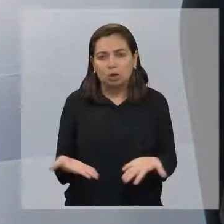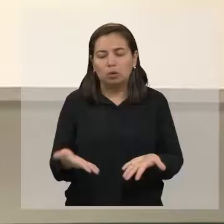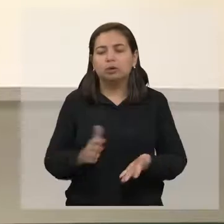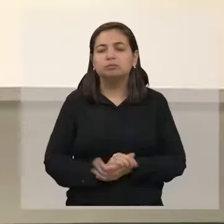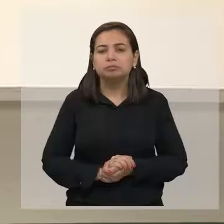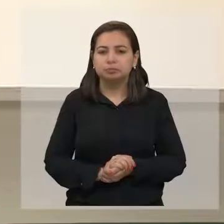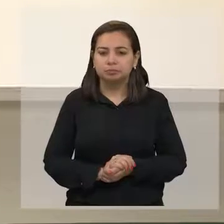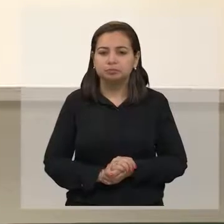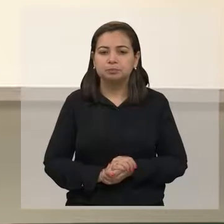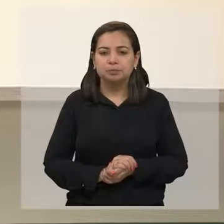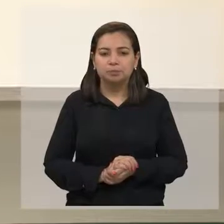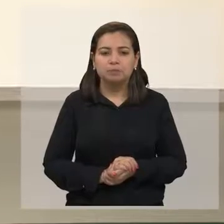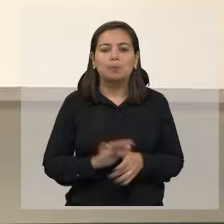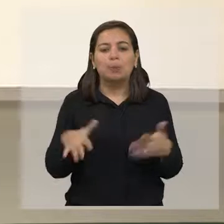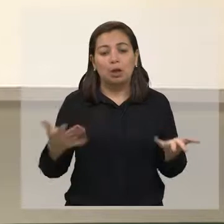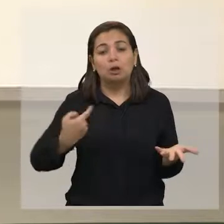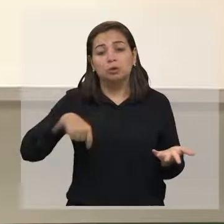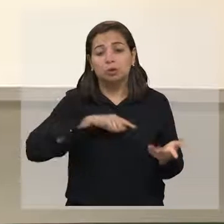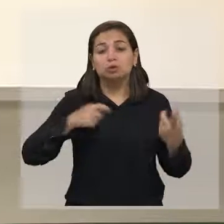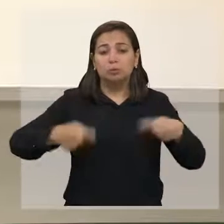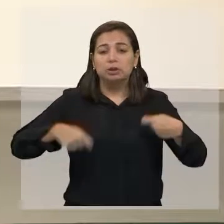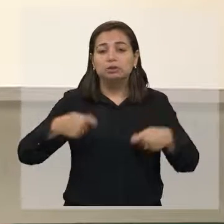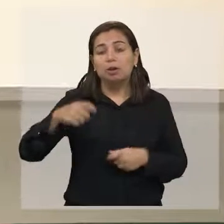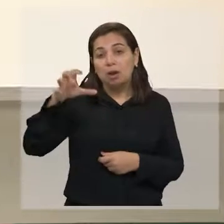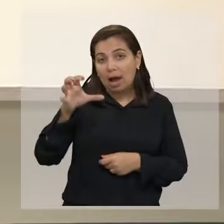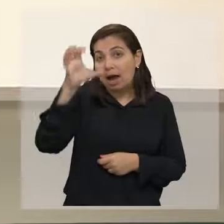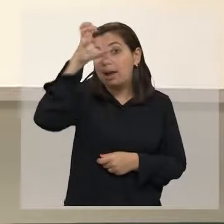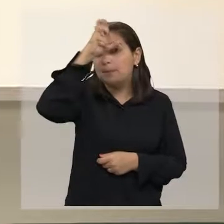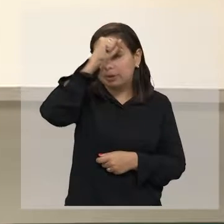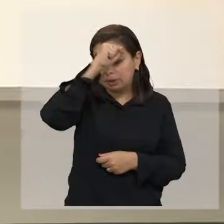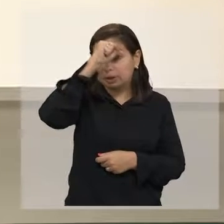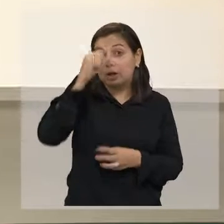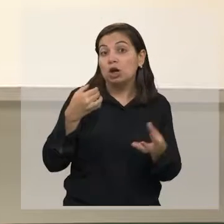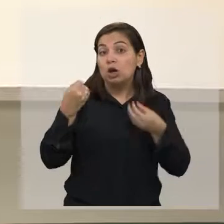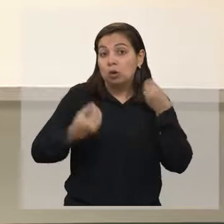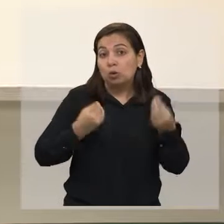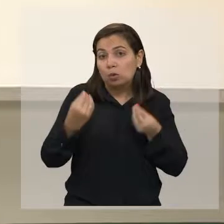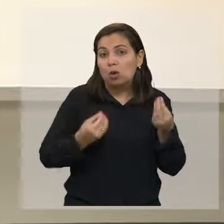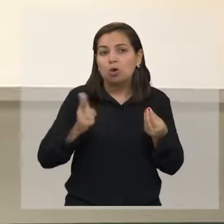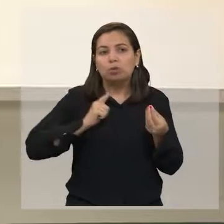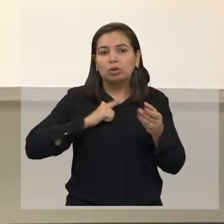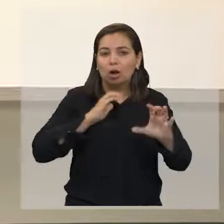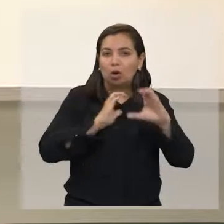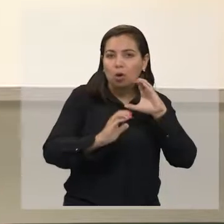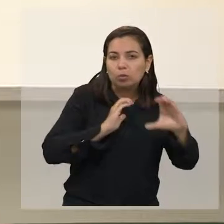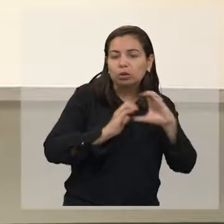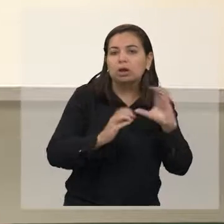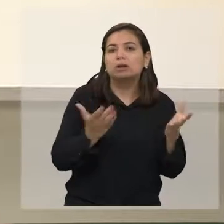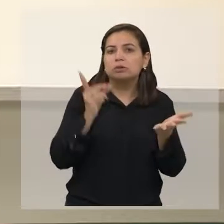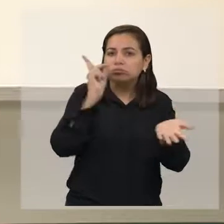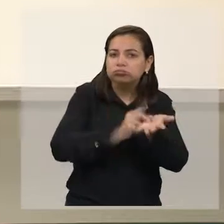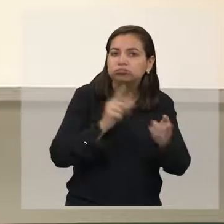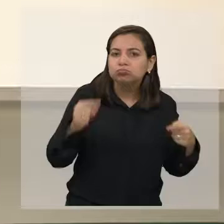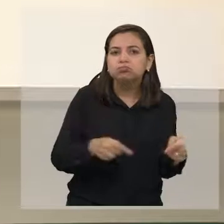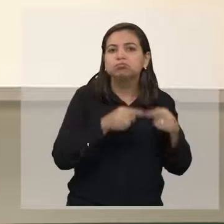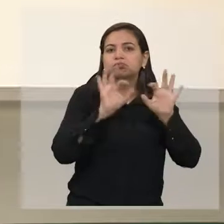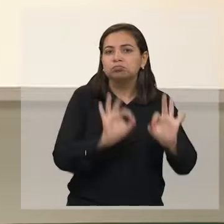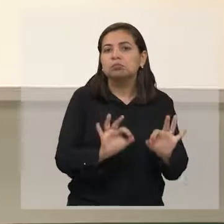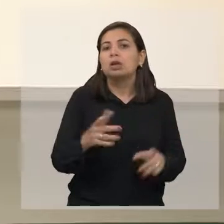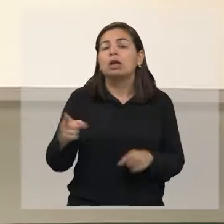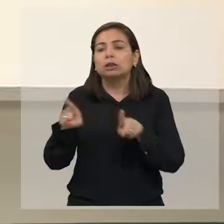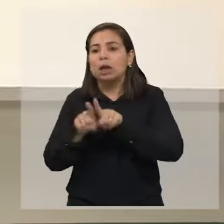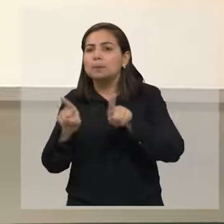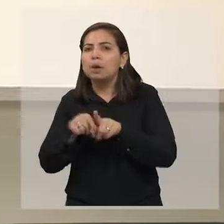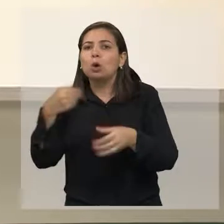escuridão. Nós precisamos reaprender a estarmos exercendo a comunicação, reaprender a se dirigir